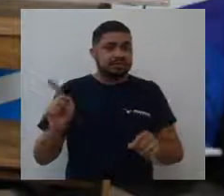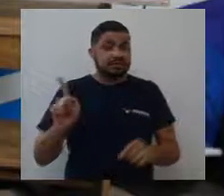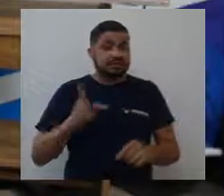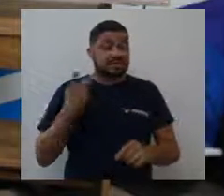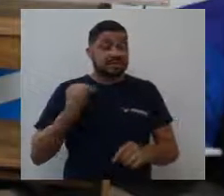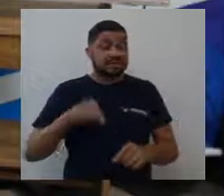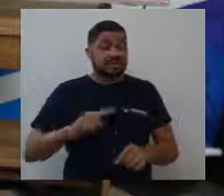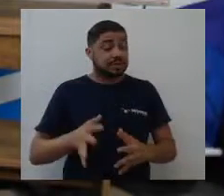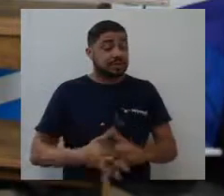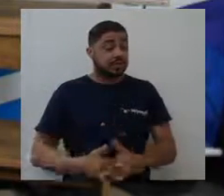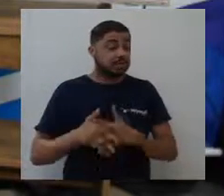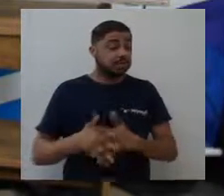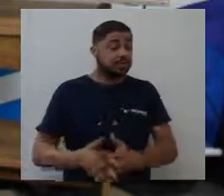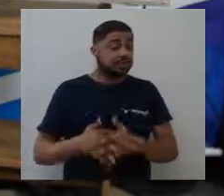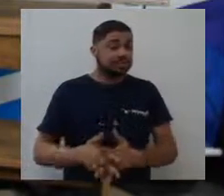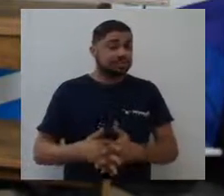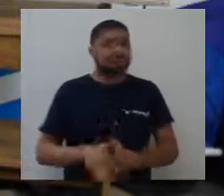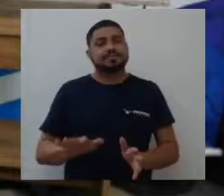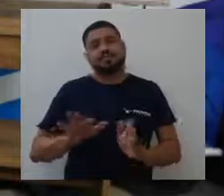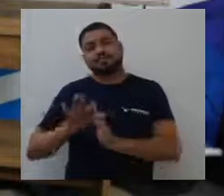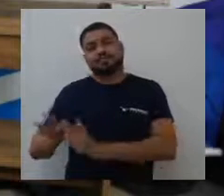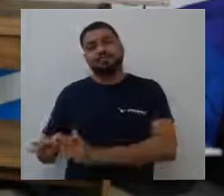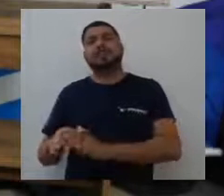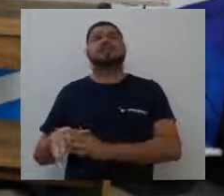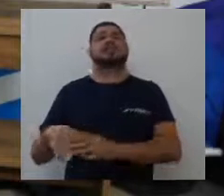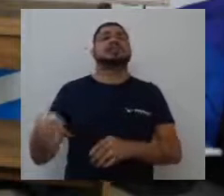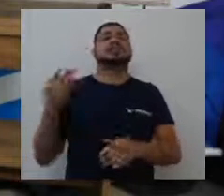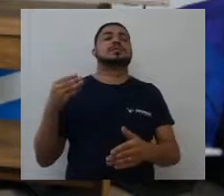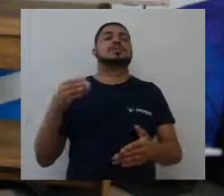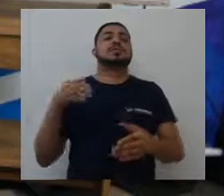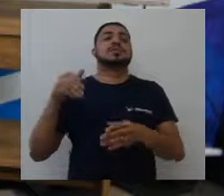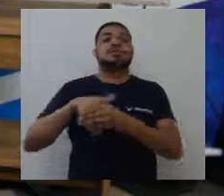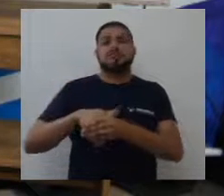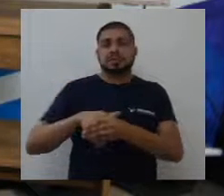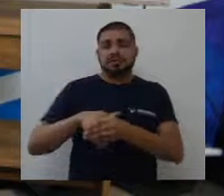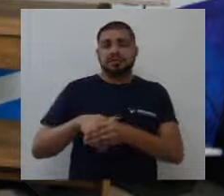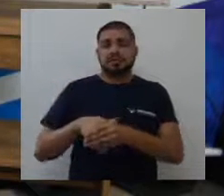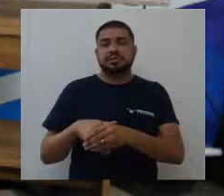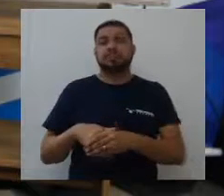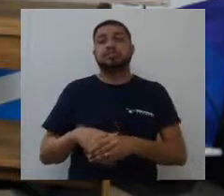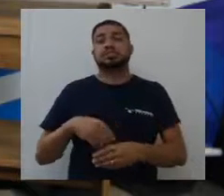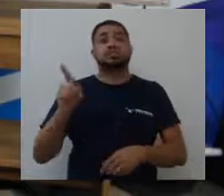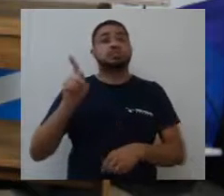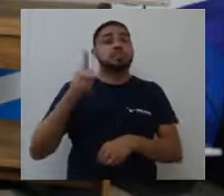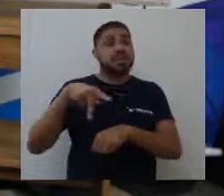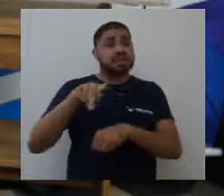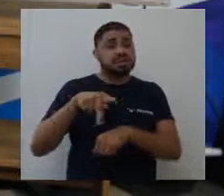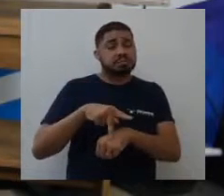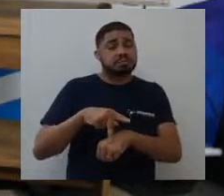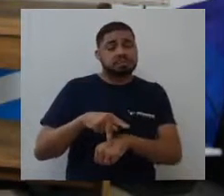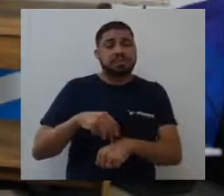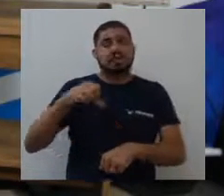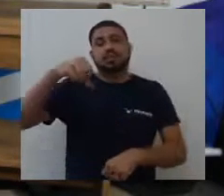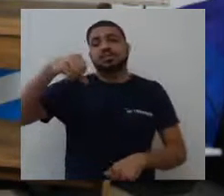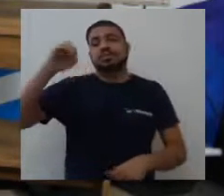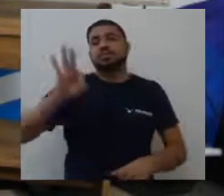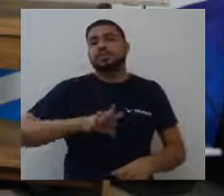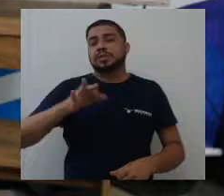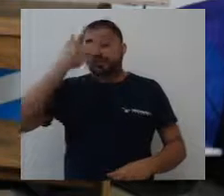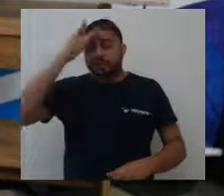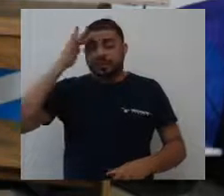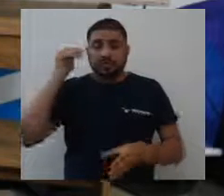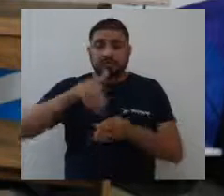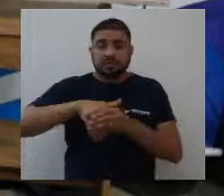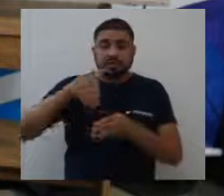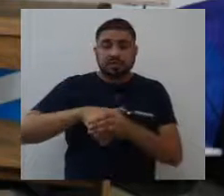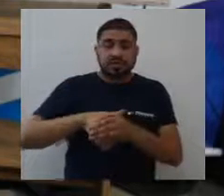Brasil, porque está complicado o negócio. Nas últimas eleições presidenciais de um determinado país, em que 9% dos eleitores